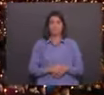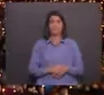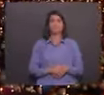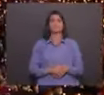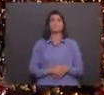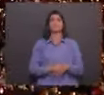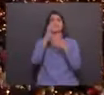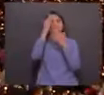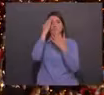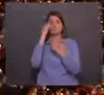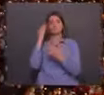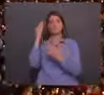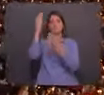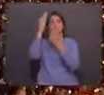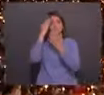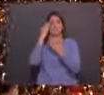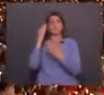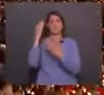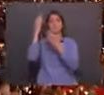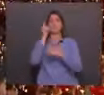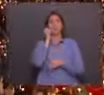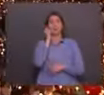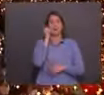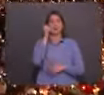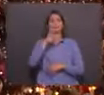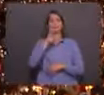Amém. Glória à Pátria e Filho,